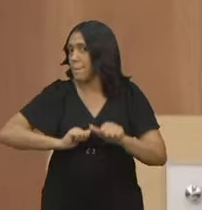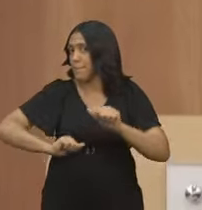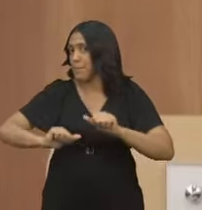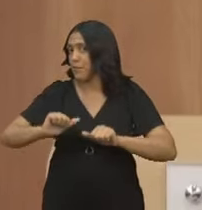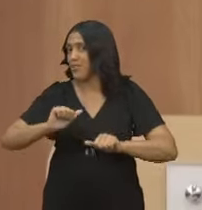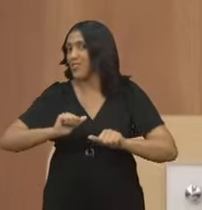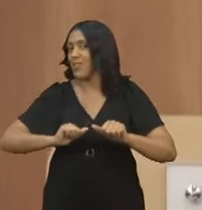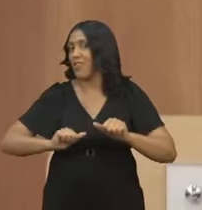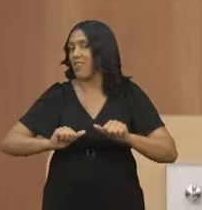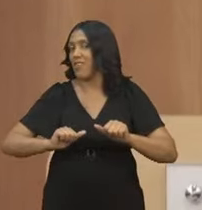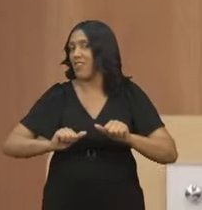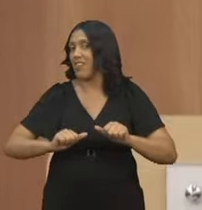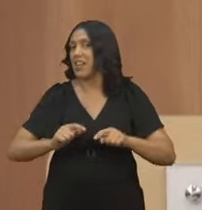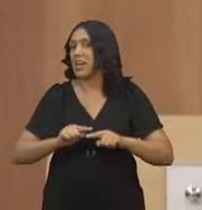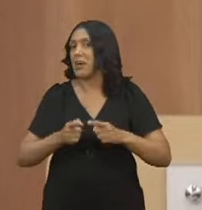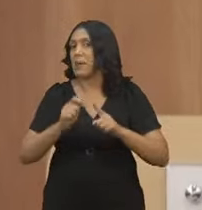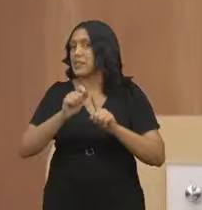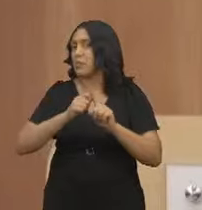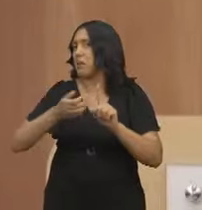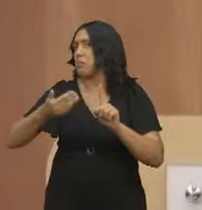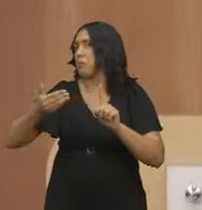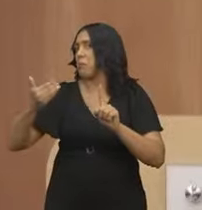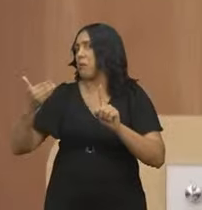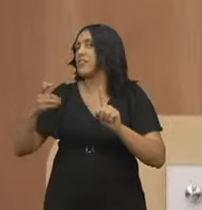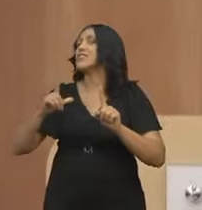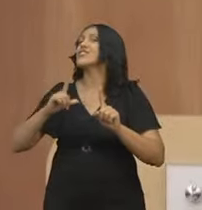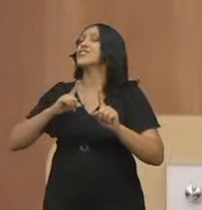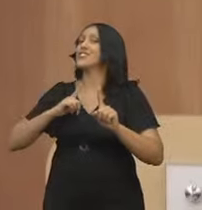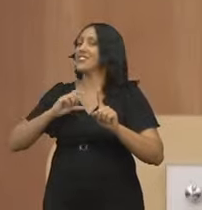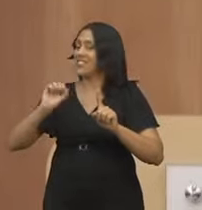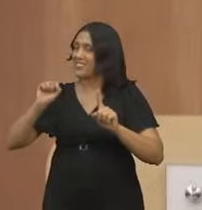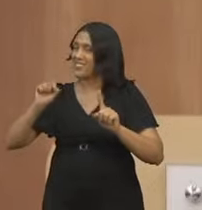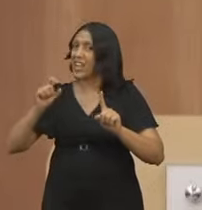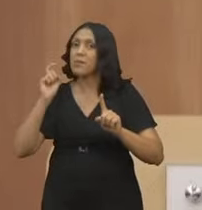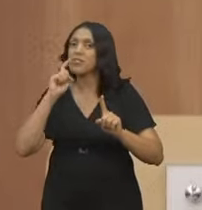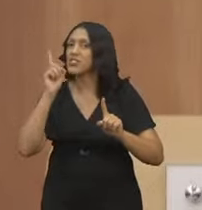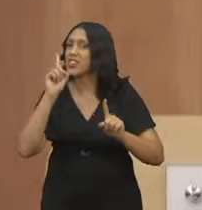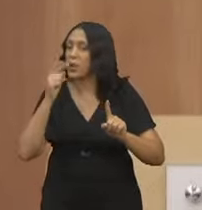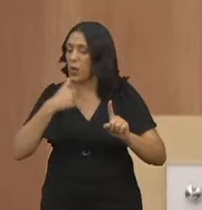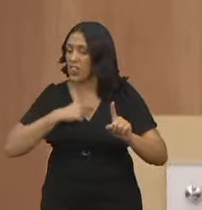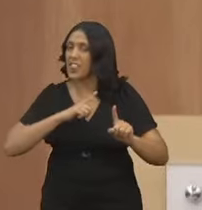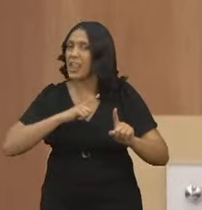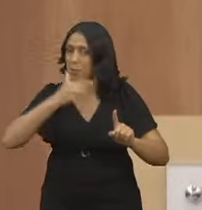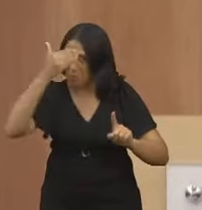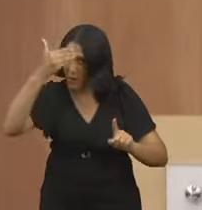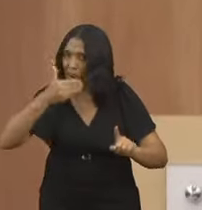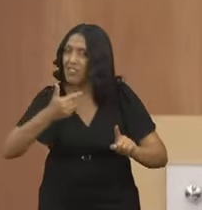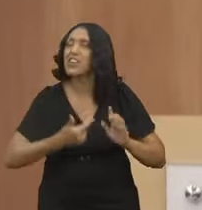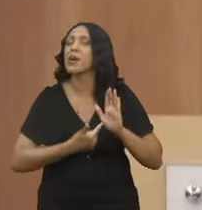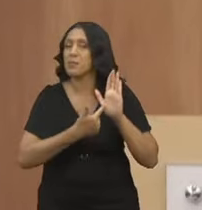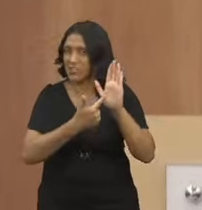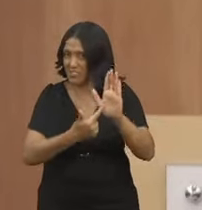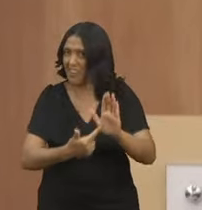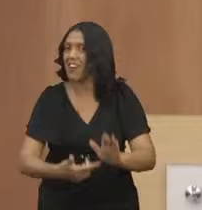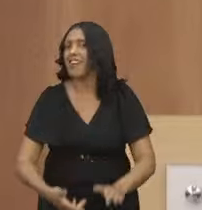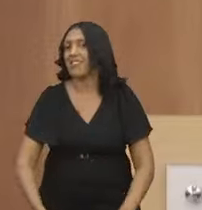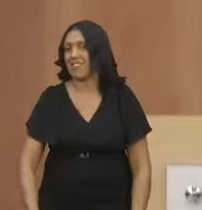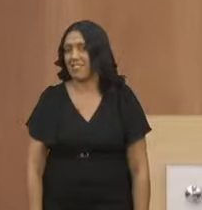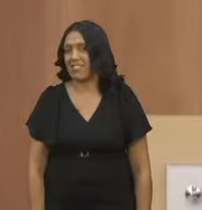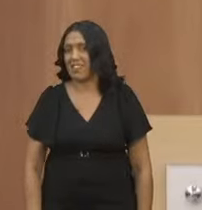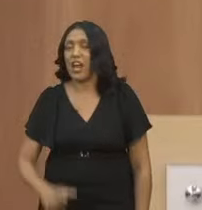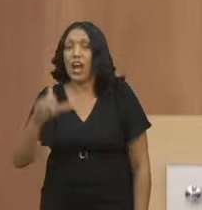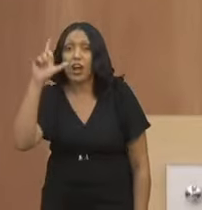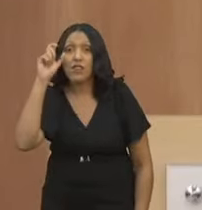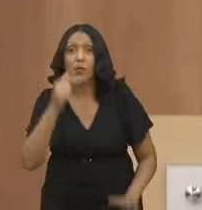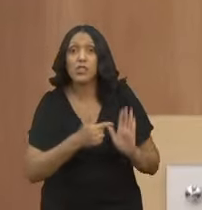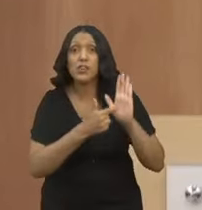moela no cardápio, eu tenho foto para provar. Se o senhor ficar repetindo que é mentira, sem provas, eu vou trazer todas essas fotos a público. Tá bem? Então a